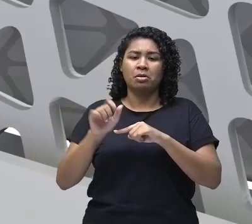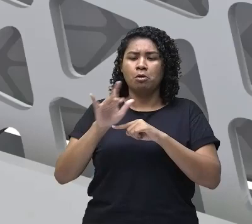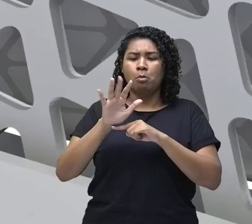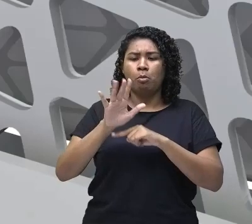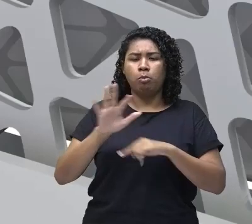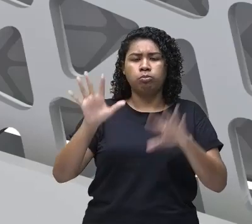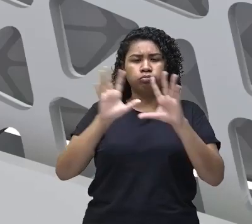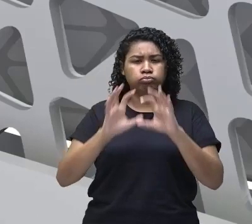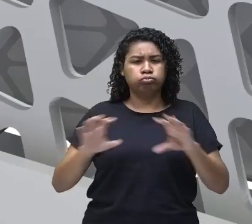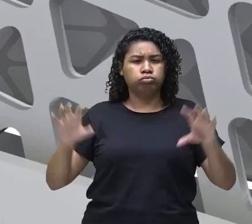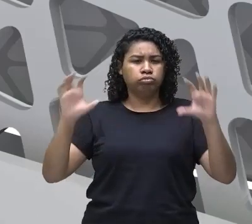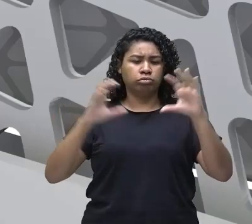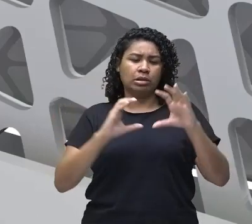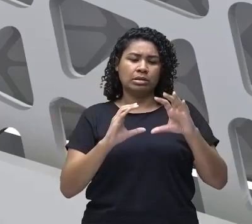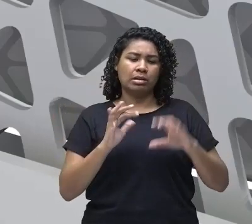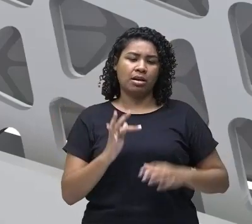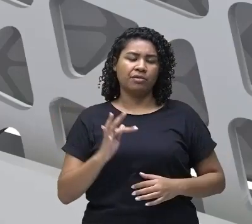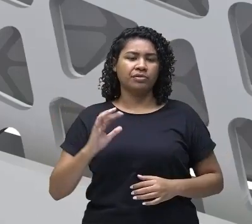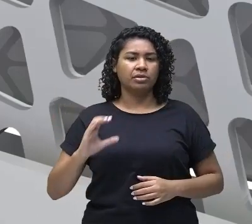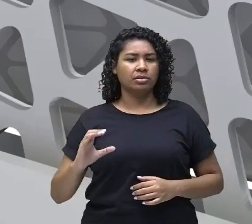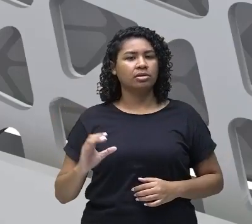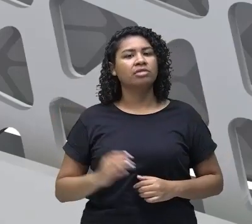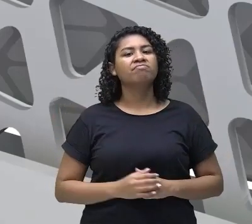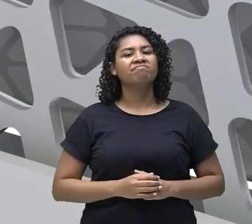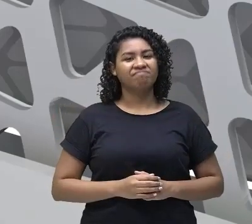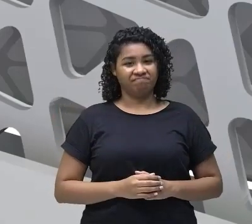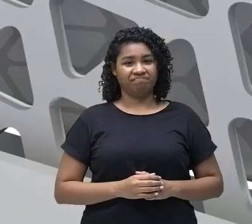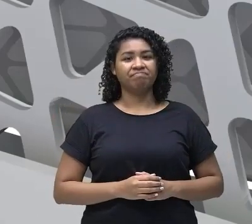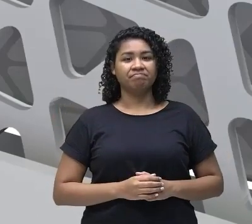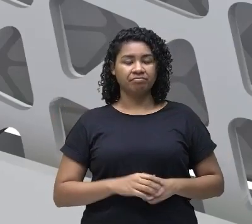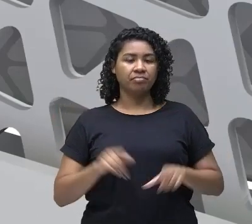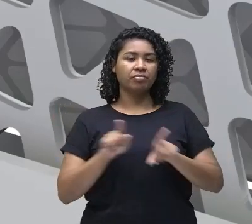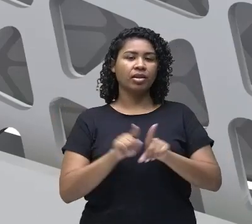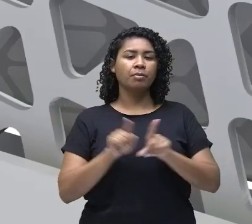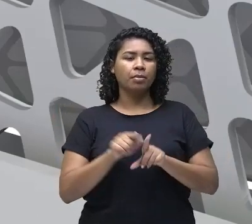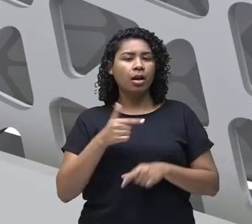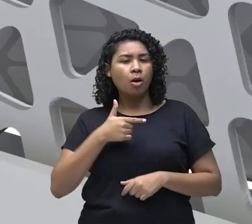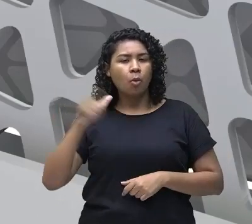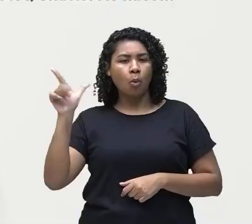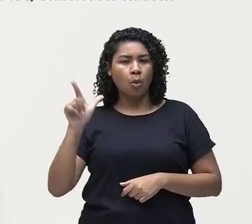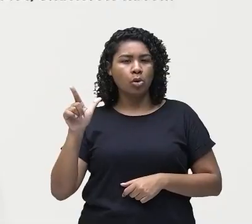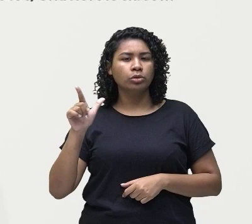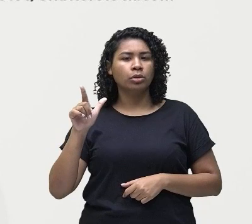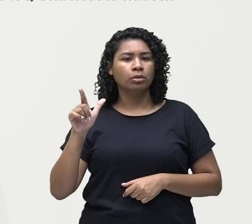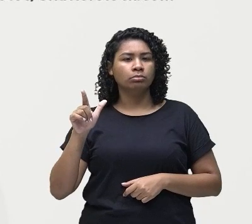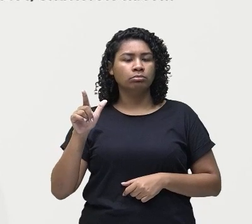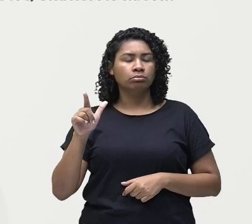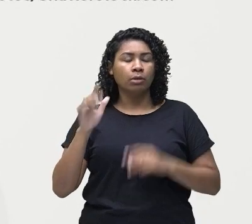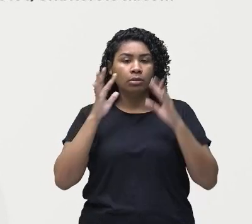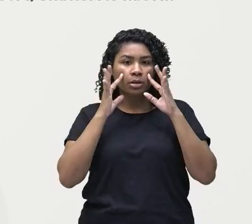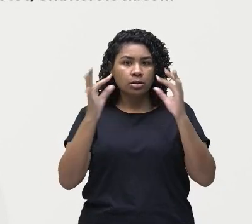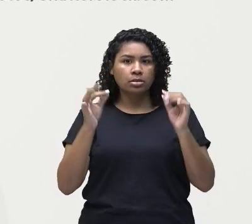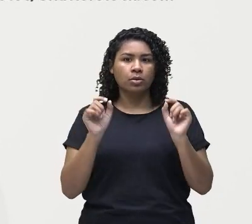desordenadamente os CFC para a atmosfera. Outra atitude que nós podemos ter,